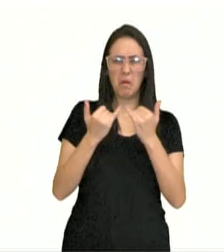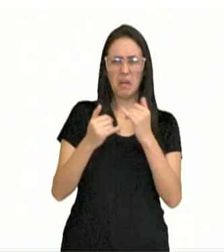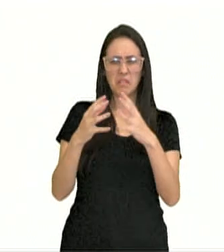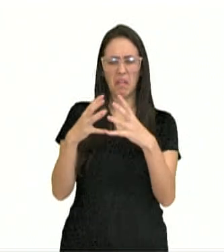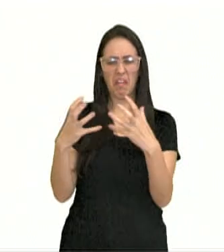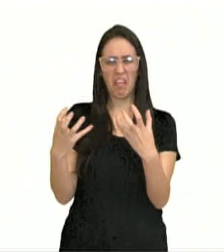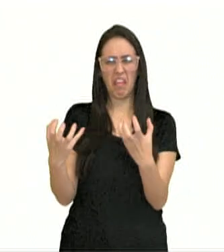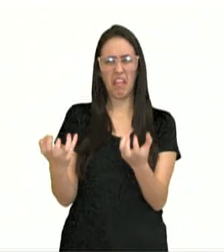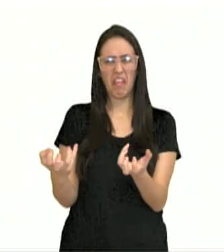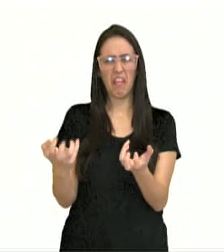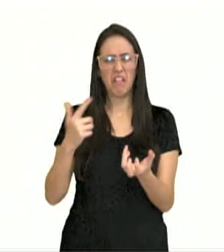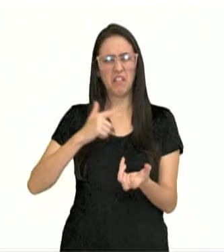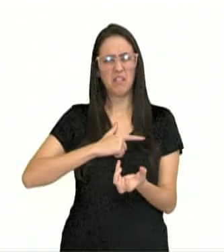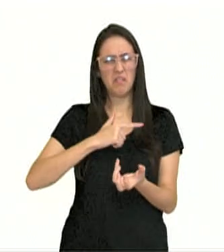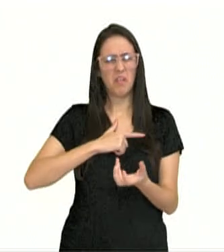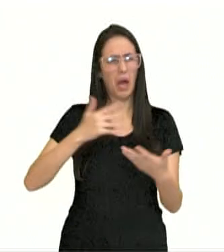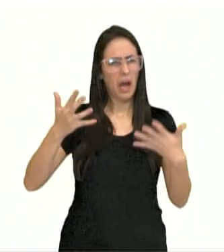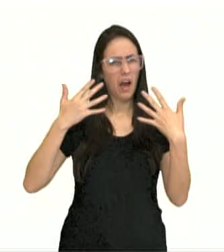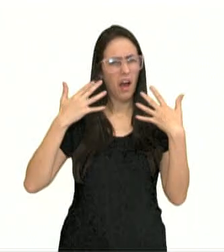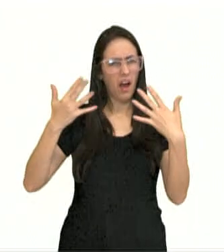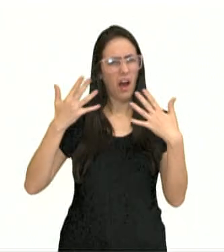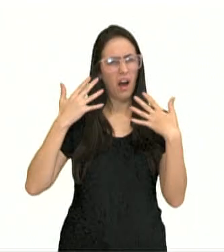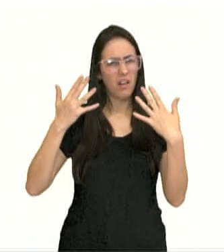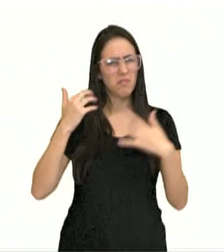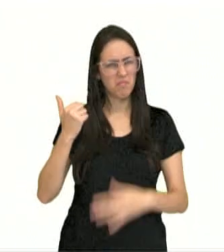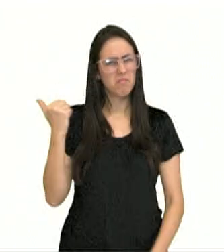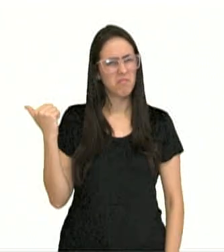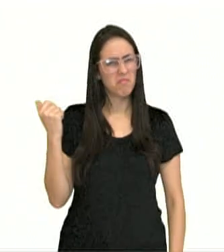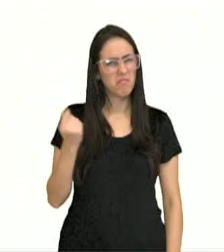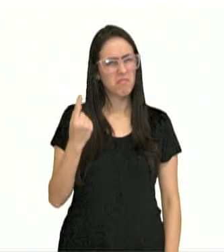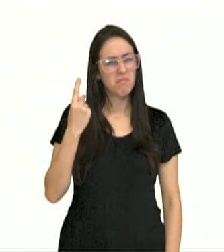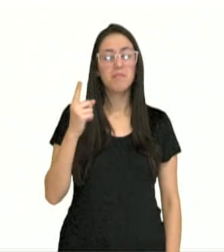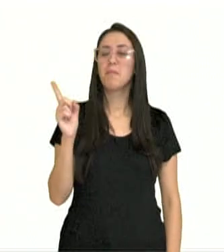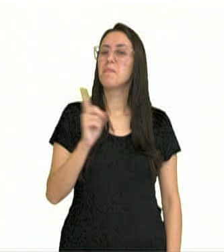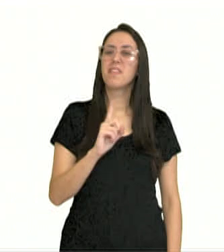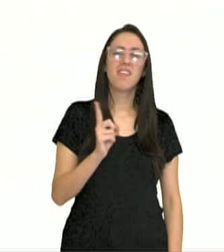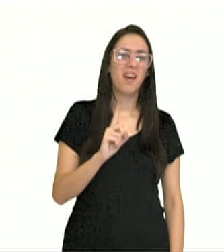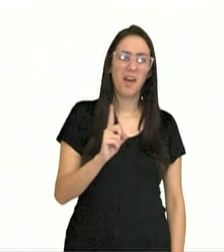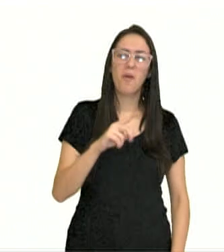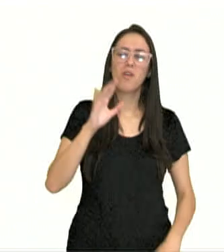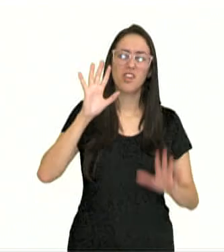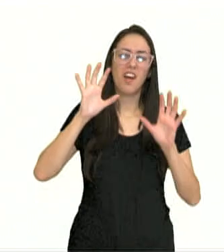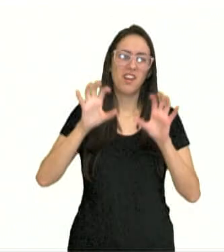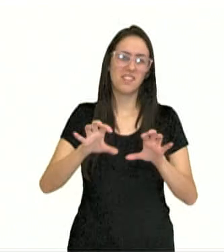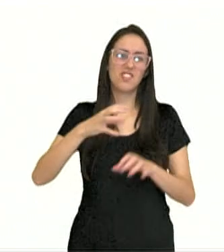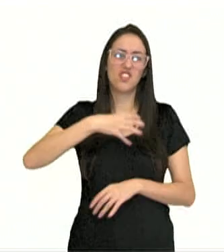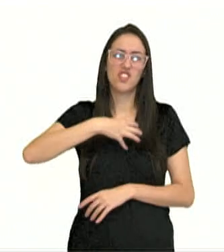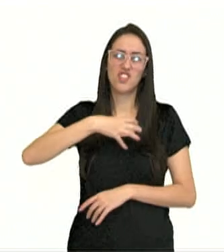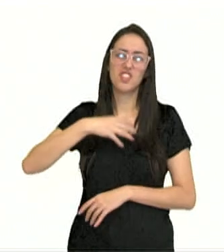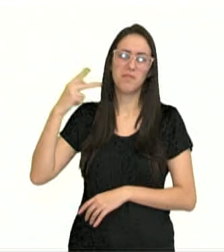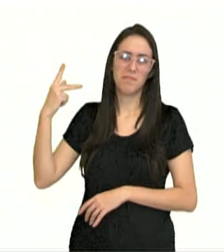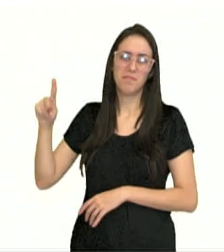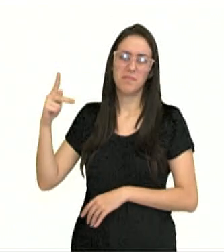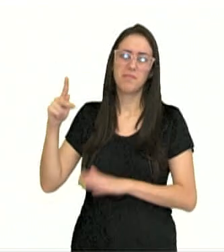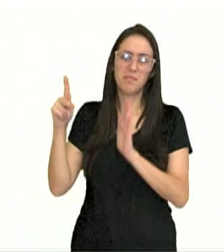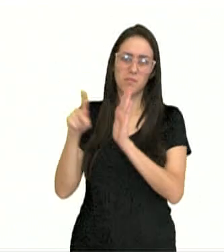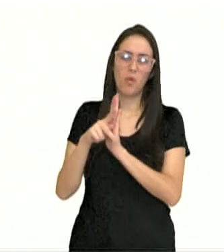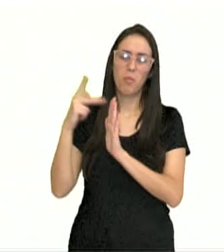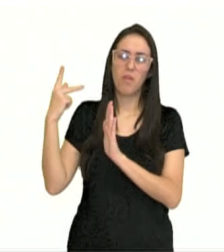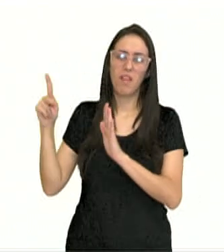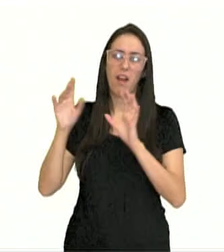mortinha, está muito quente, não parece que ela está toda queimada. Não, ela é assim mesmo. É uma característica dessa